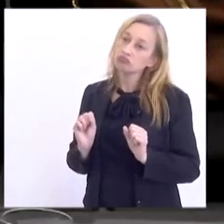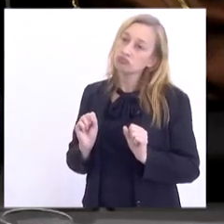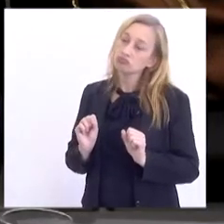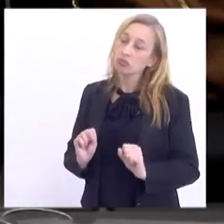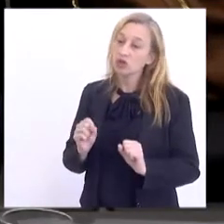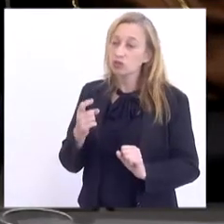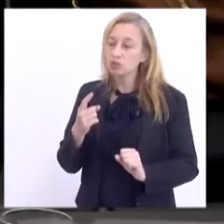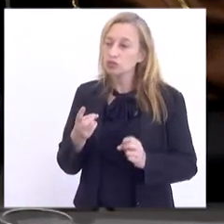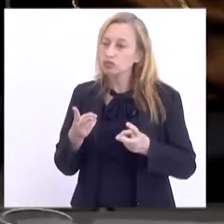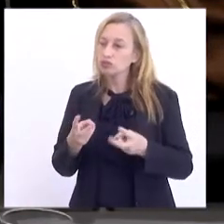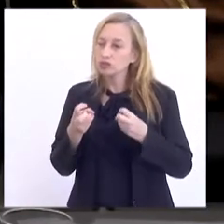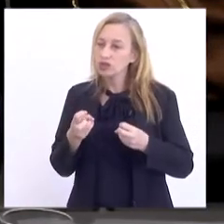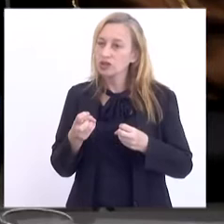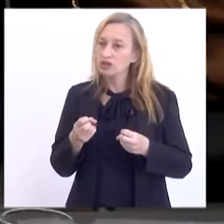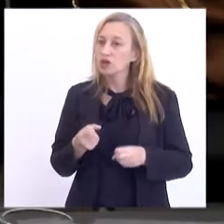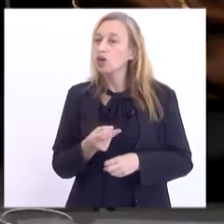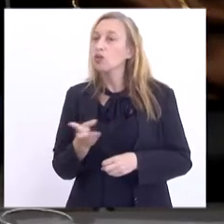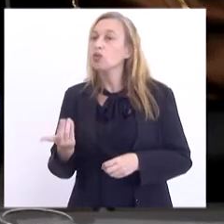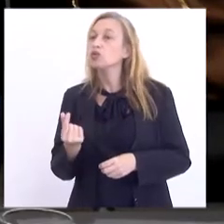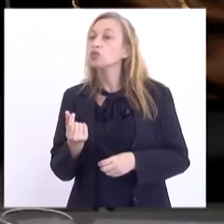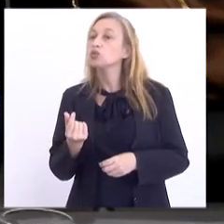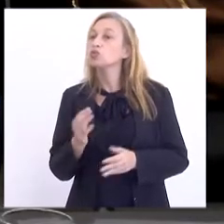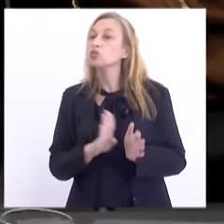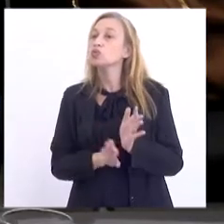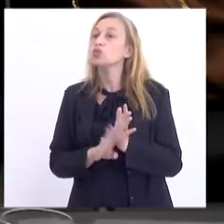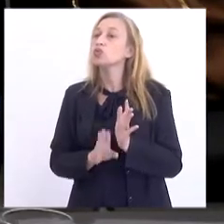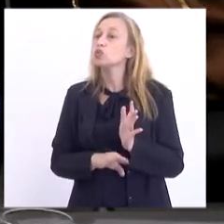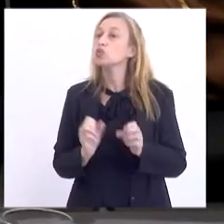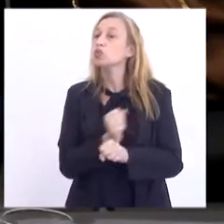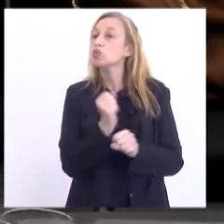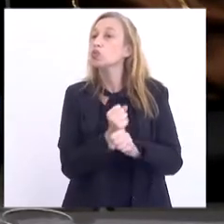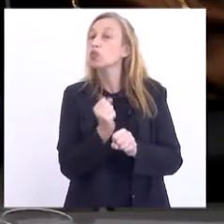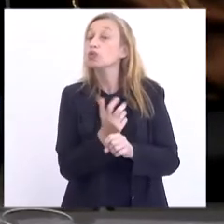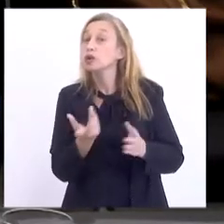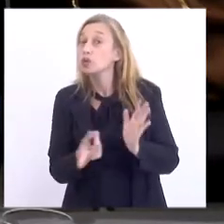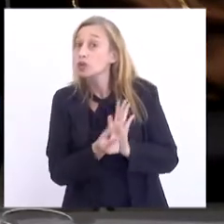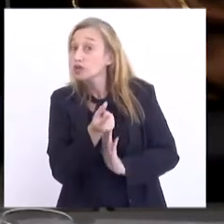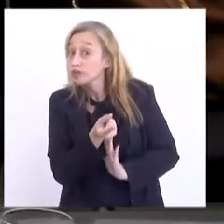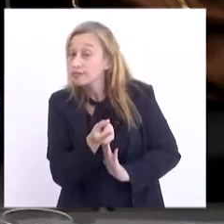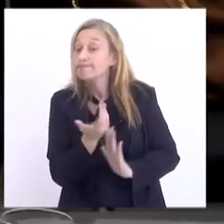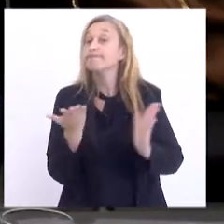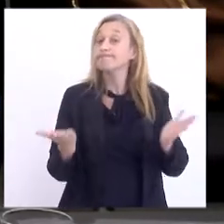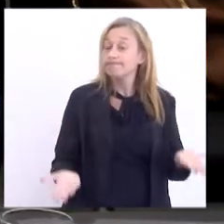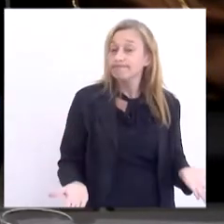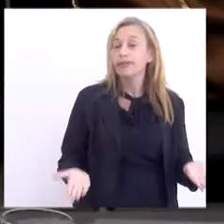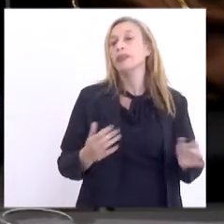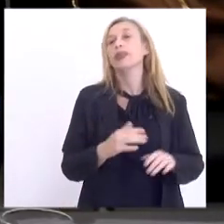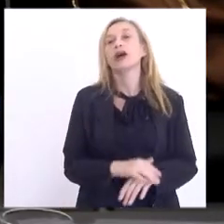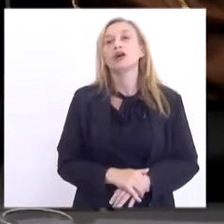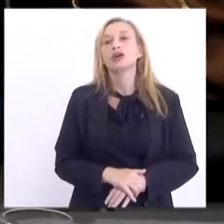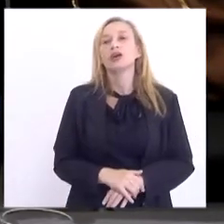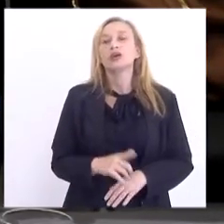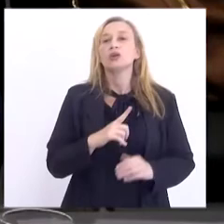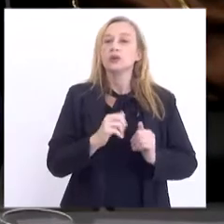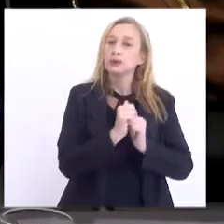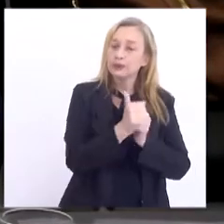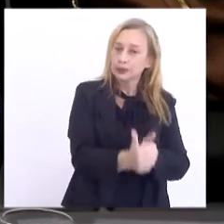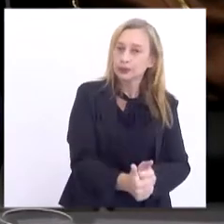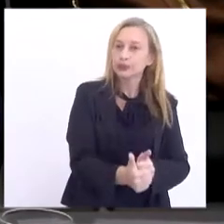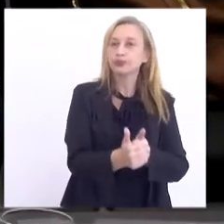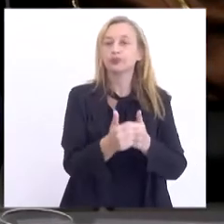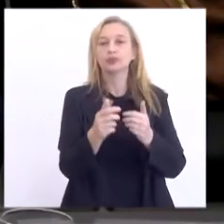prever o quanto que será gasto na obra quer dizer a questão do orçamento então e aí tem o acompanhamento